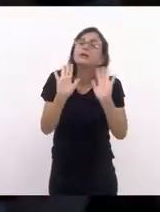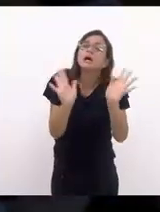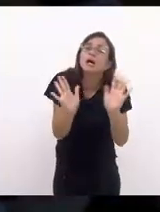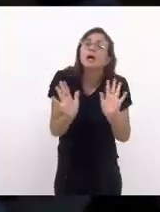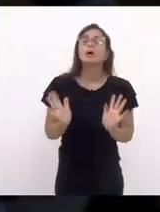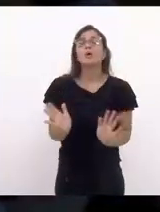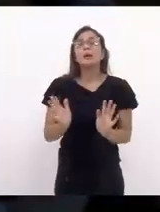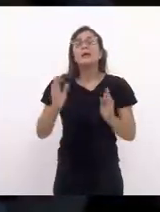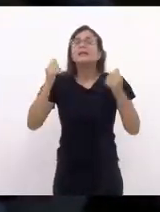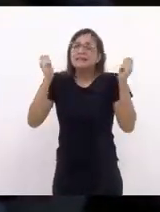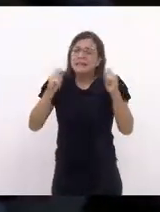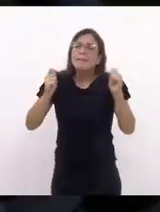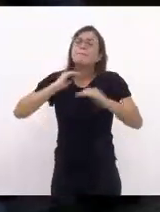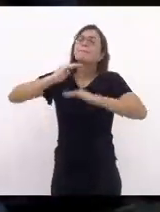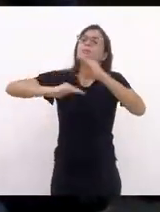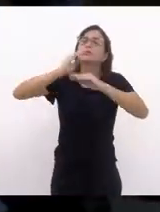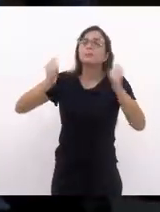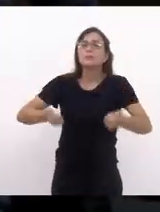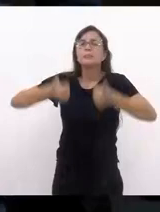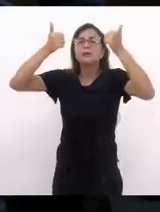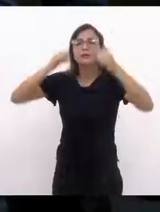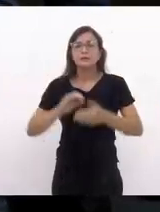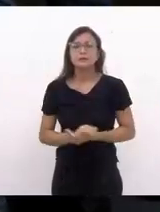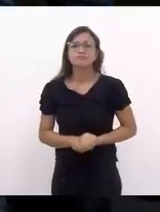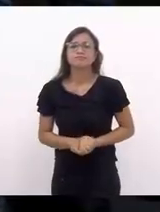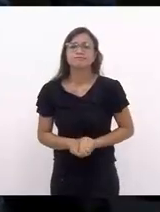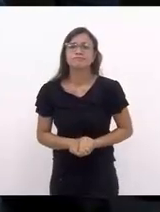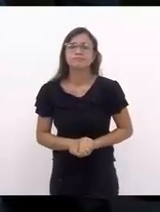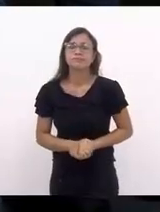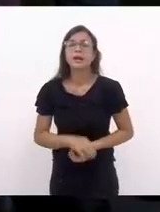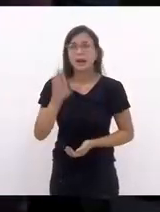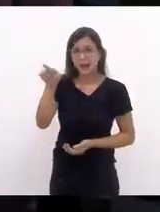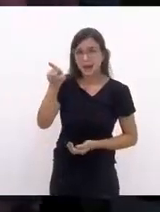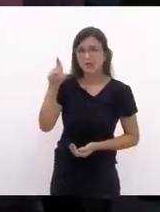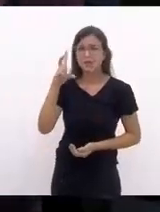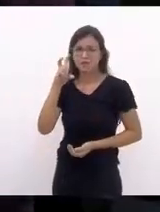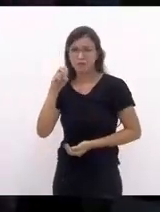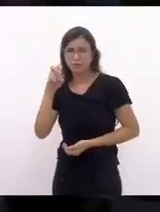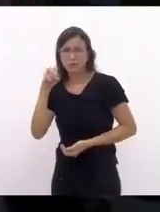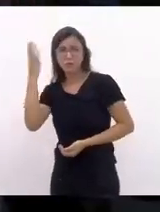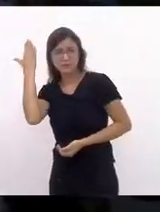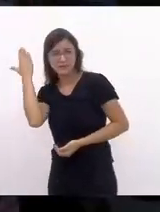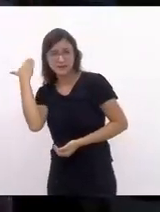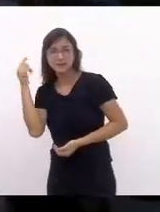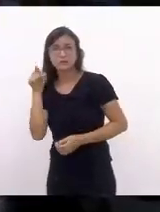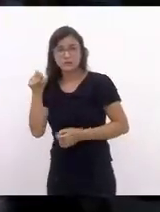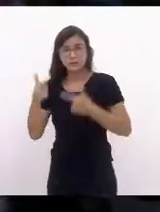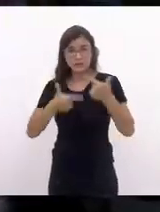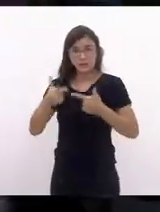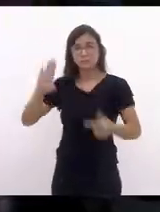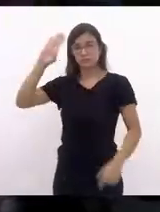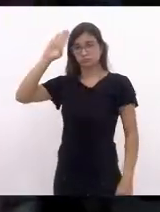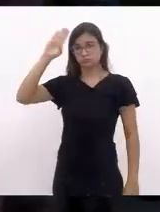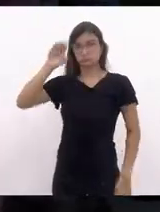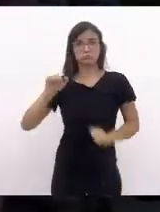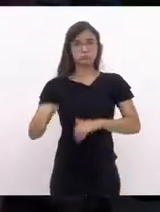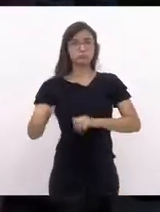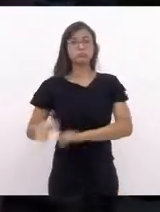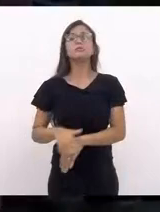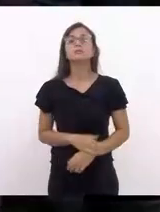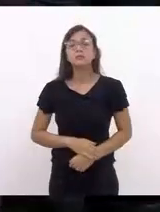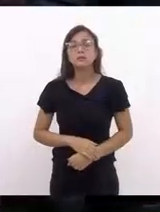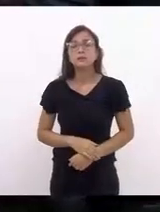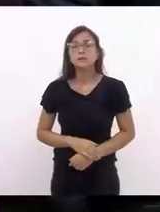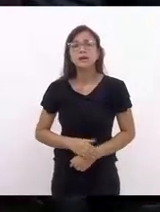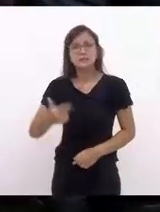praça e eu fui Praça das Forças Armadas meu avô foi para o exército depois se você se aposentou como Major que participou